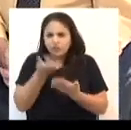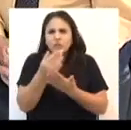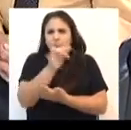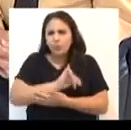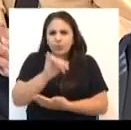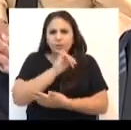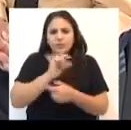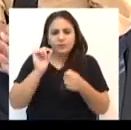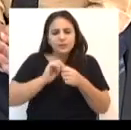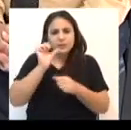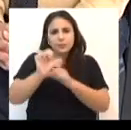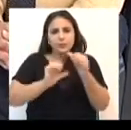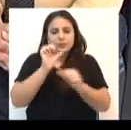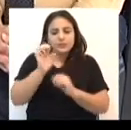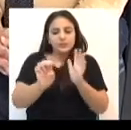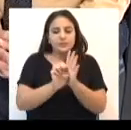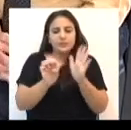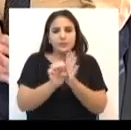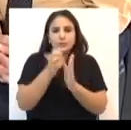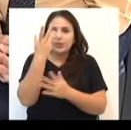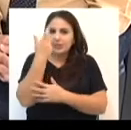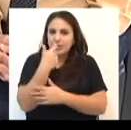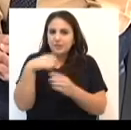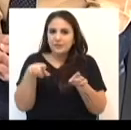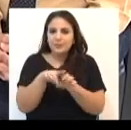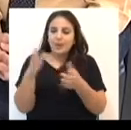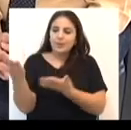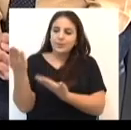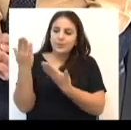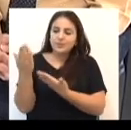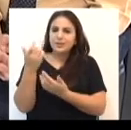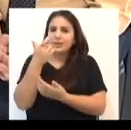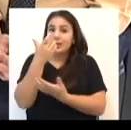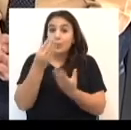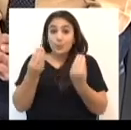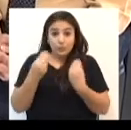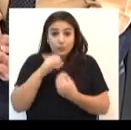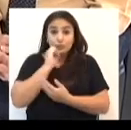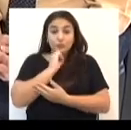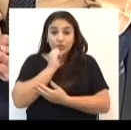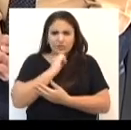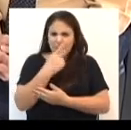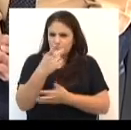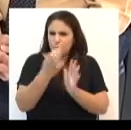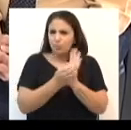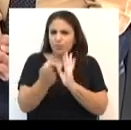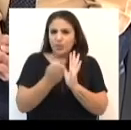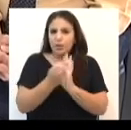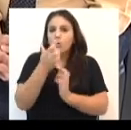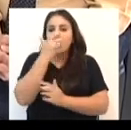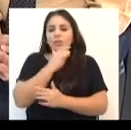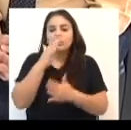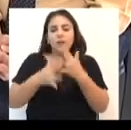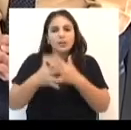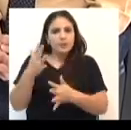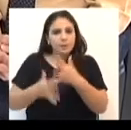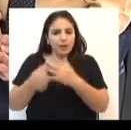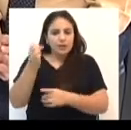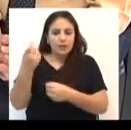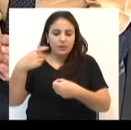fazer algumas alterações ao Estatuto da Criança e do Adolescente, que já é bastante antigo. Na sua opinião, isso vai